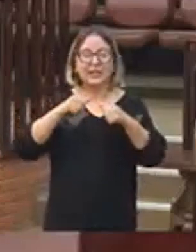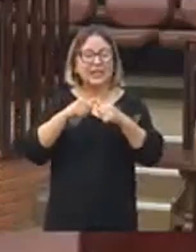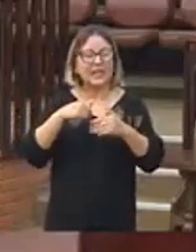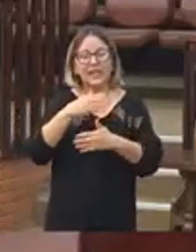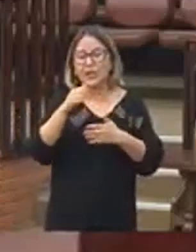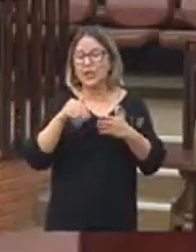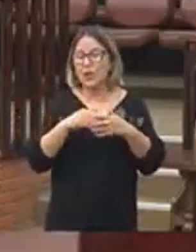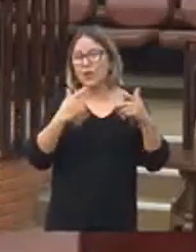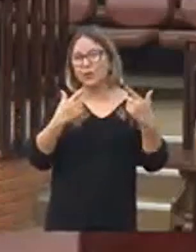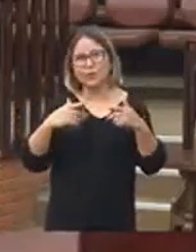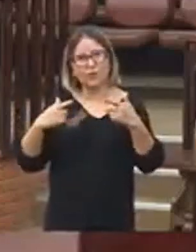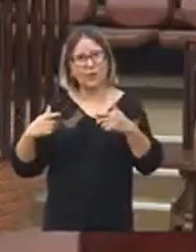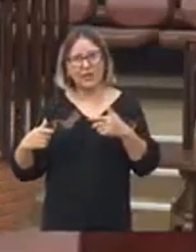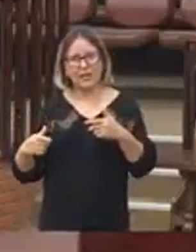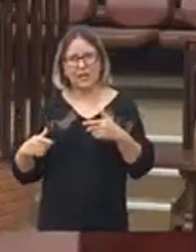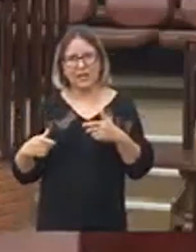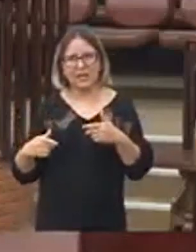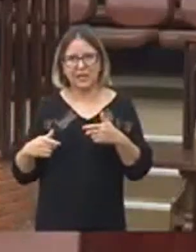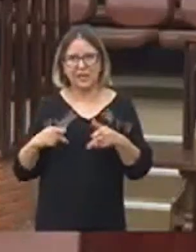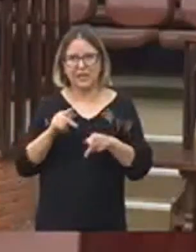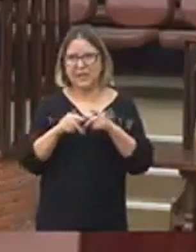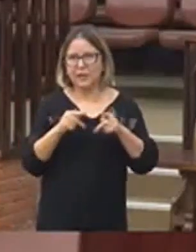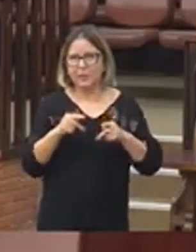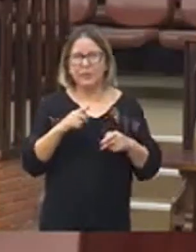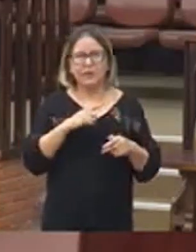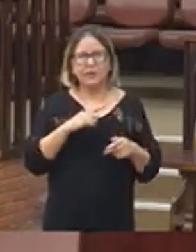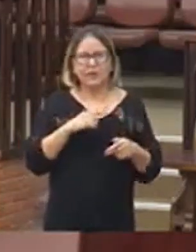Deus limitado, essa ideia de Deus